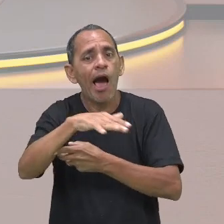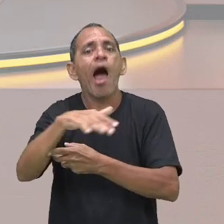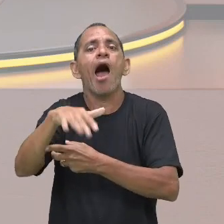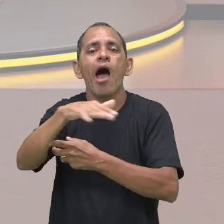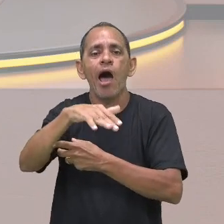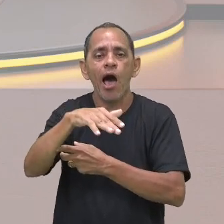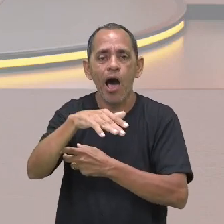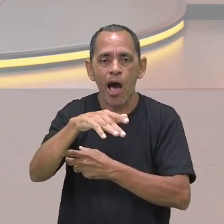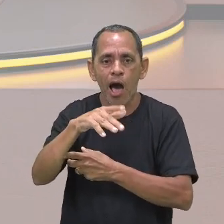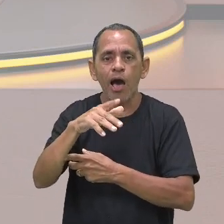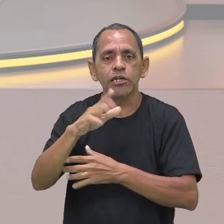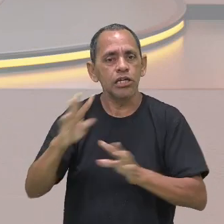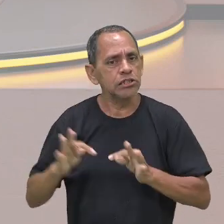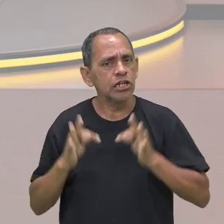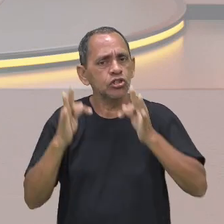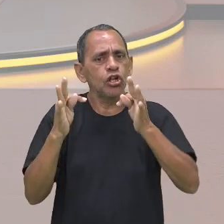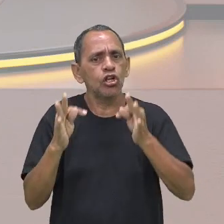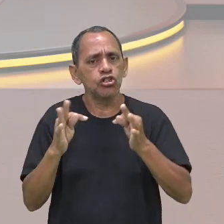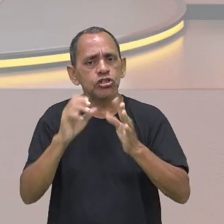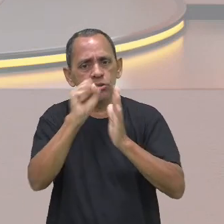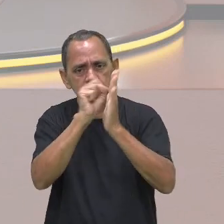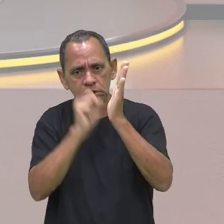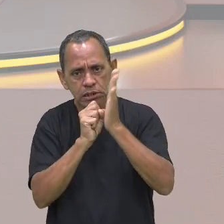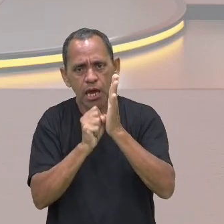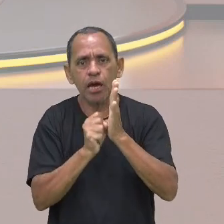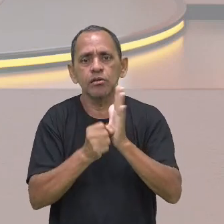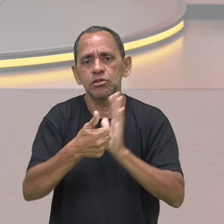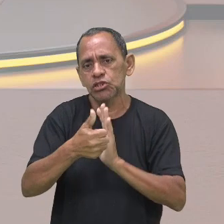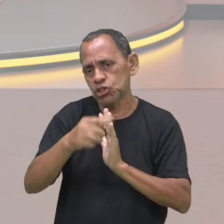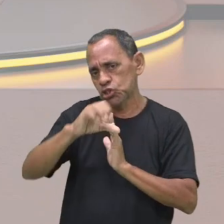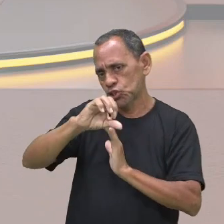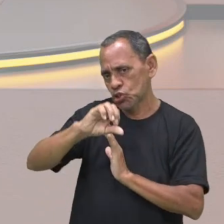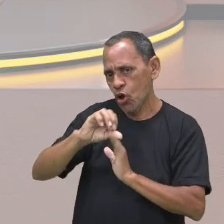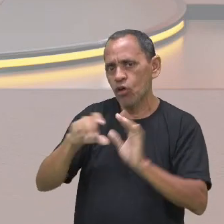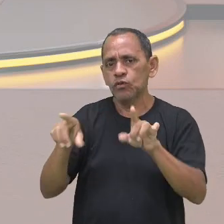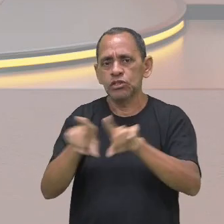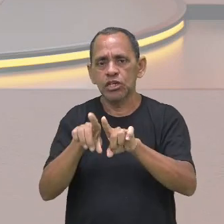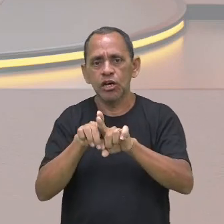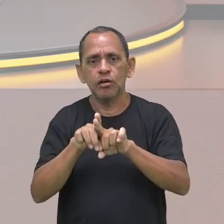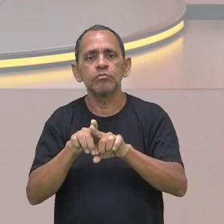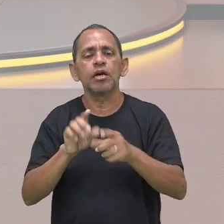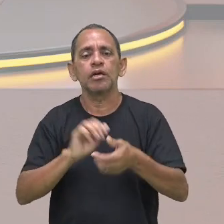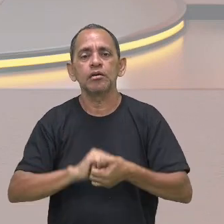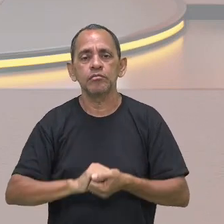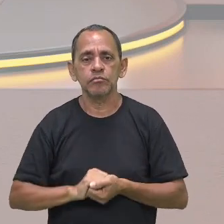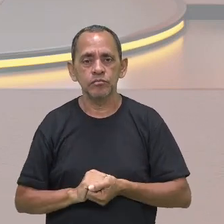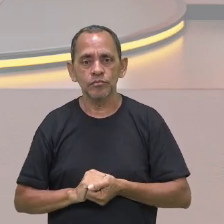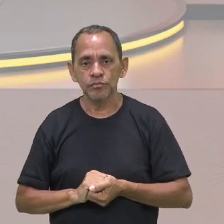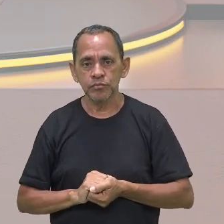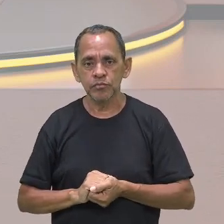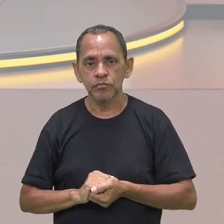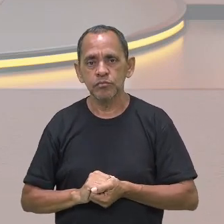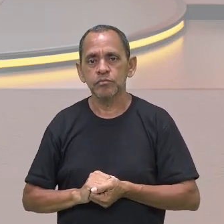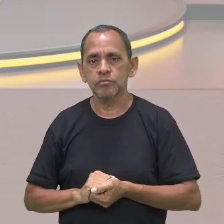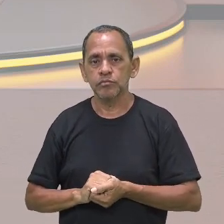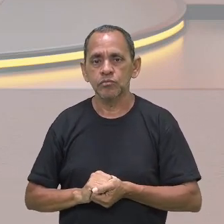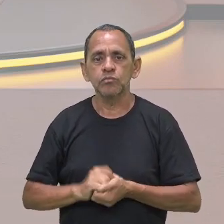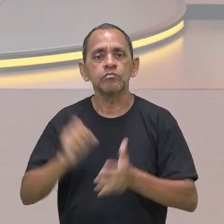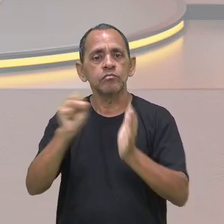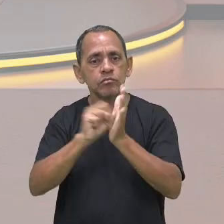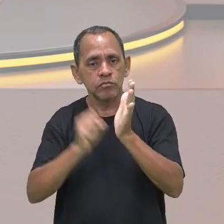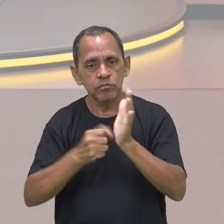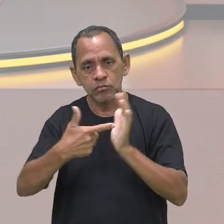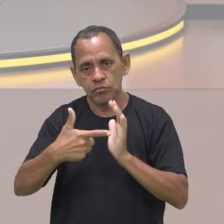eletricidade, do século XIX, da eletrônica e da cibernética do século XX. Então,